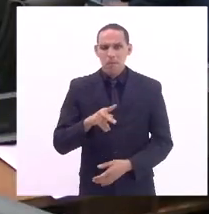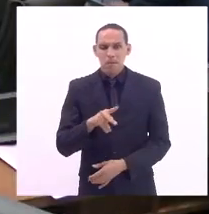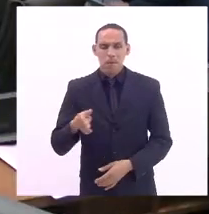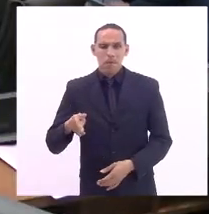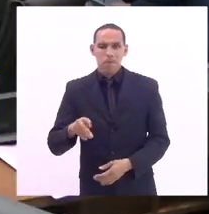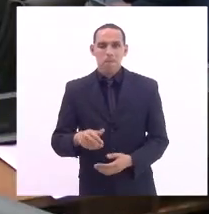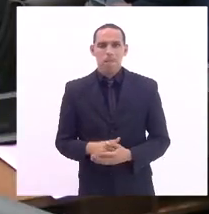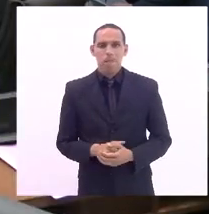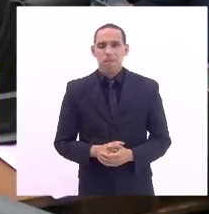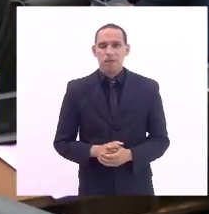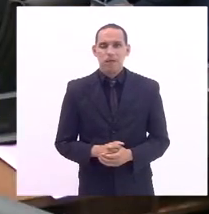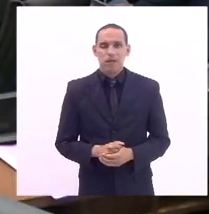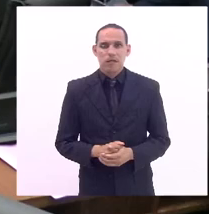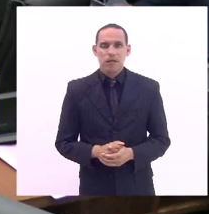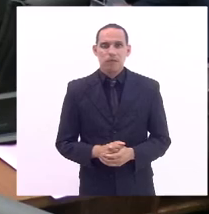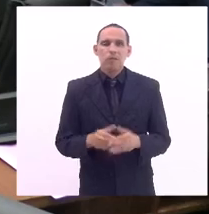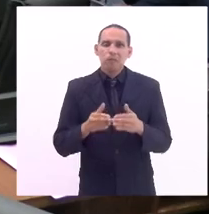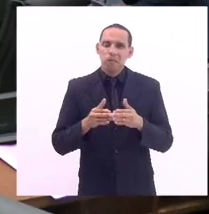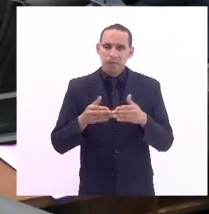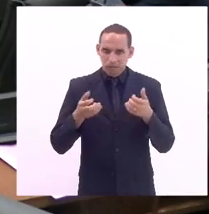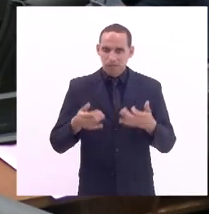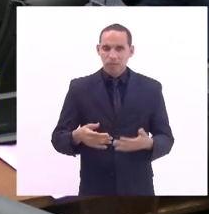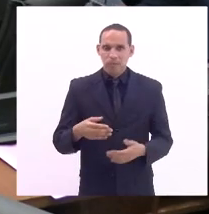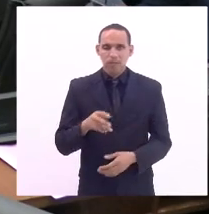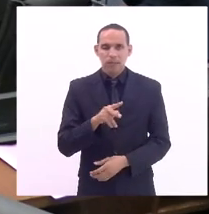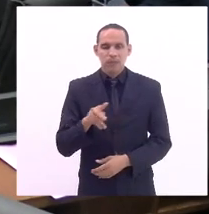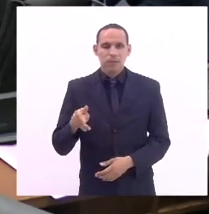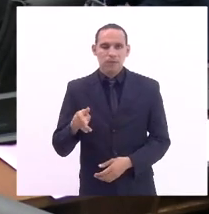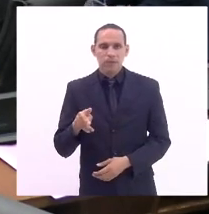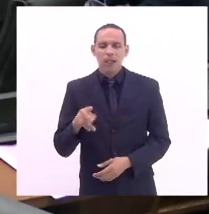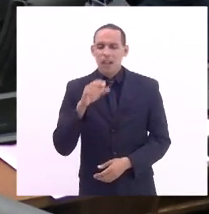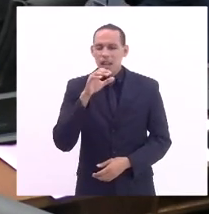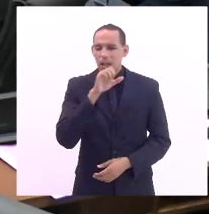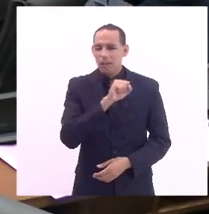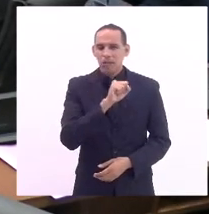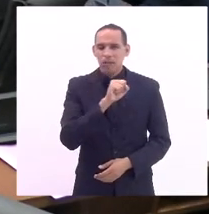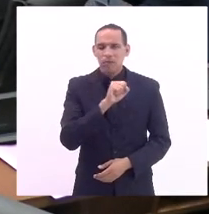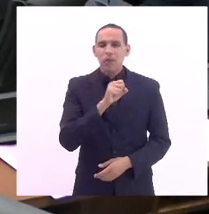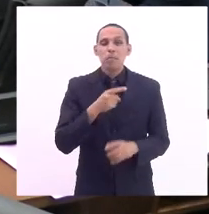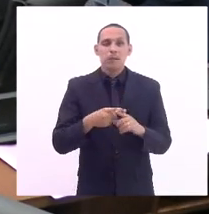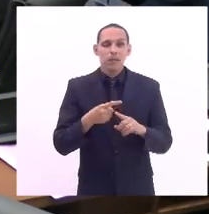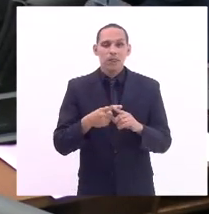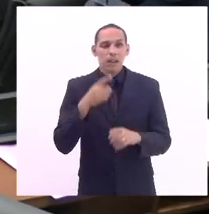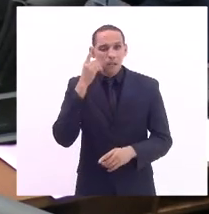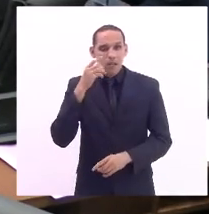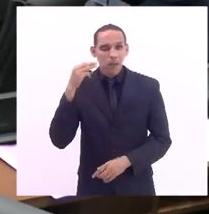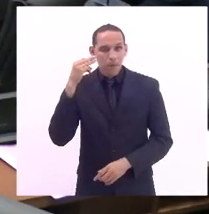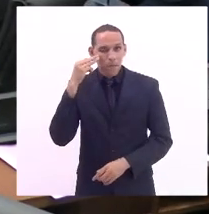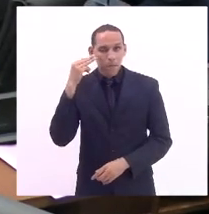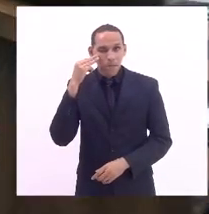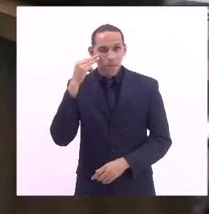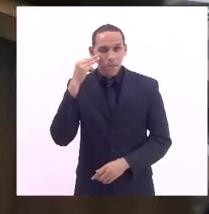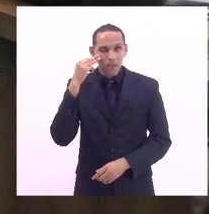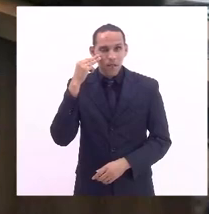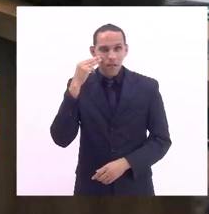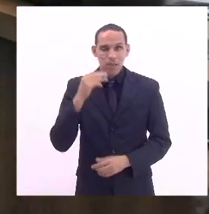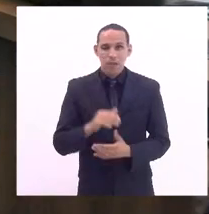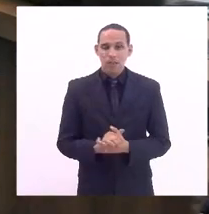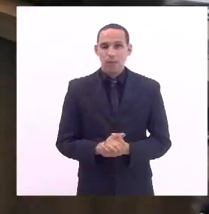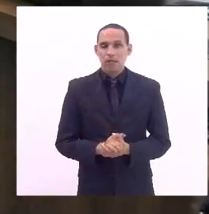presidente. Pela ordem, senhor presidente. Muito rápido, porque a deputada Mônica Francisco já vai